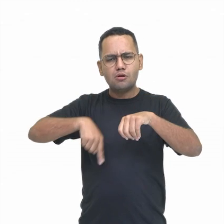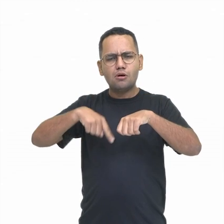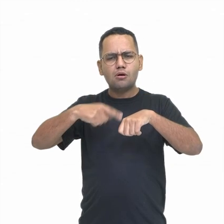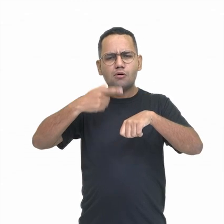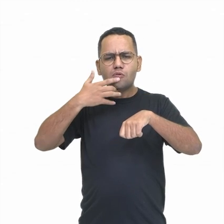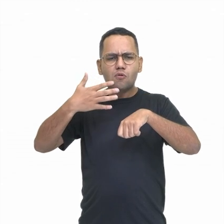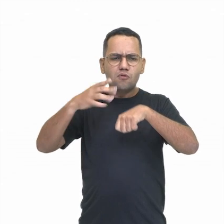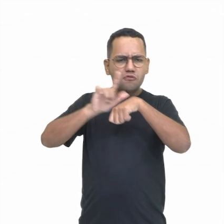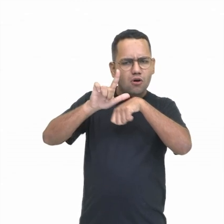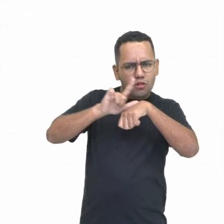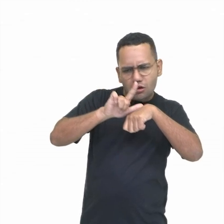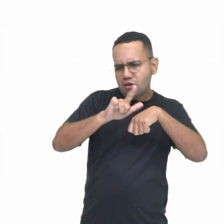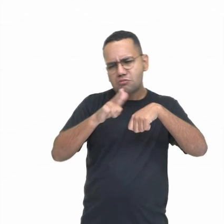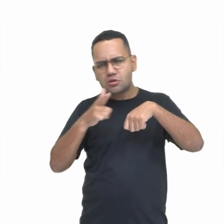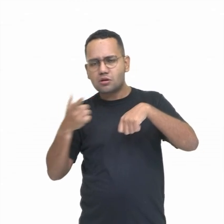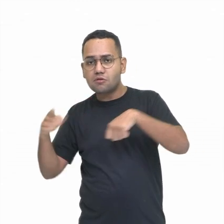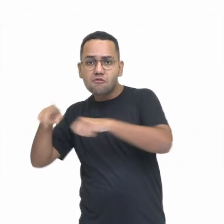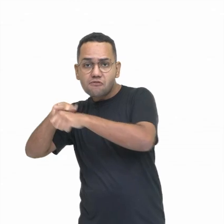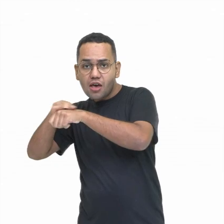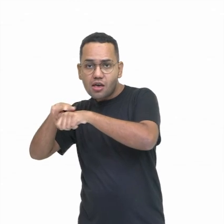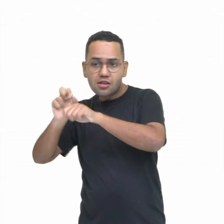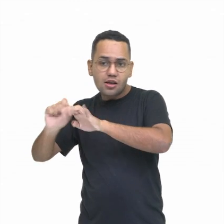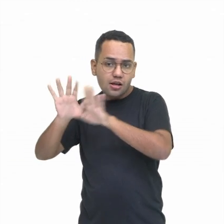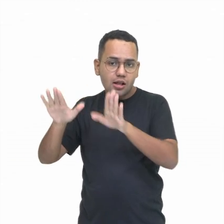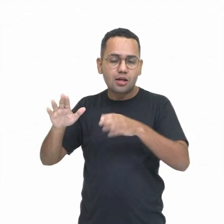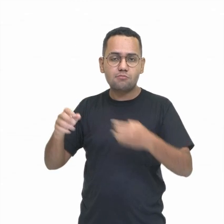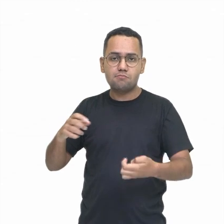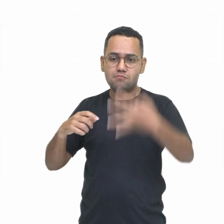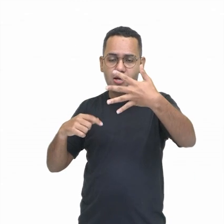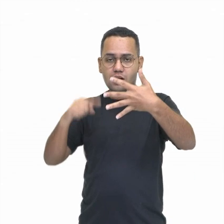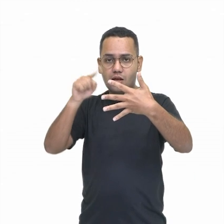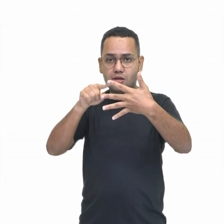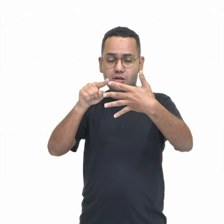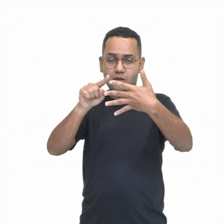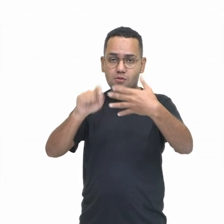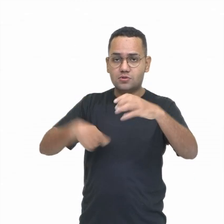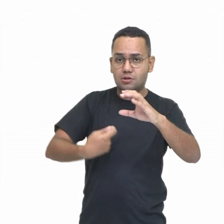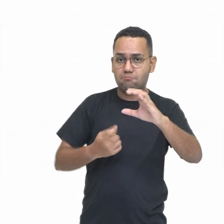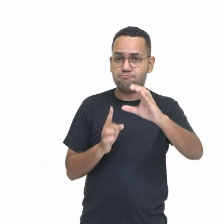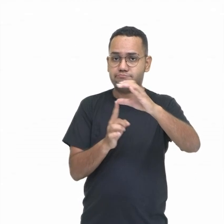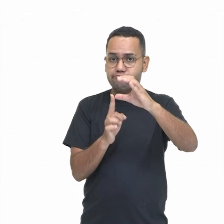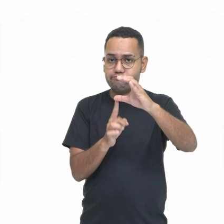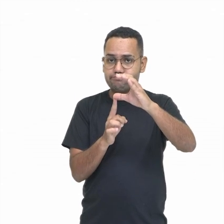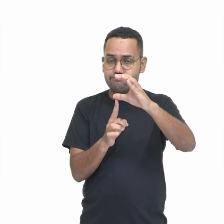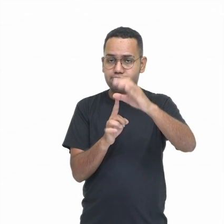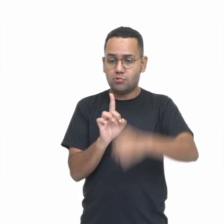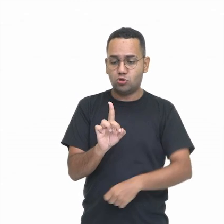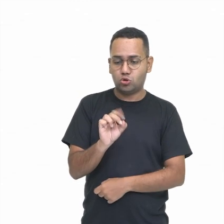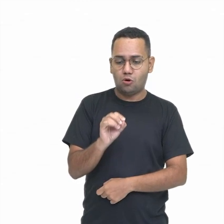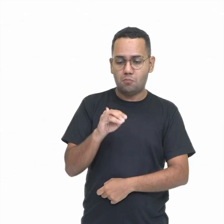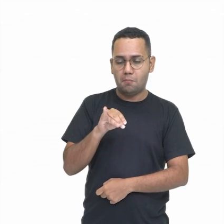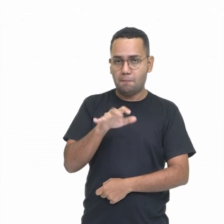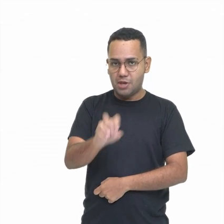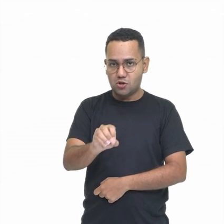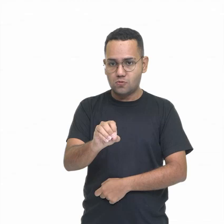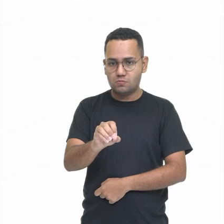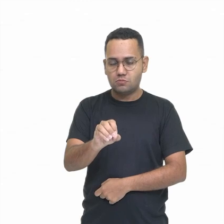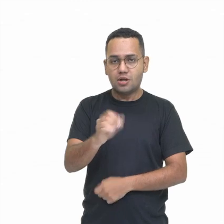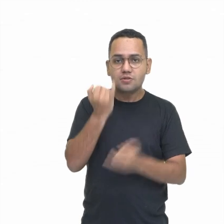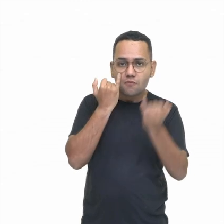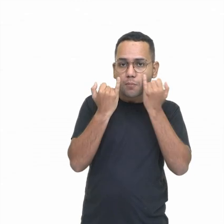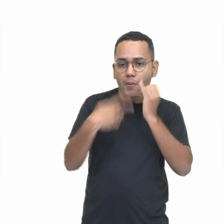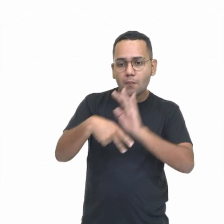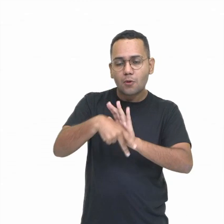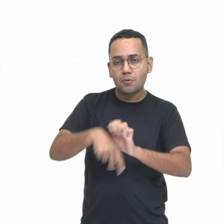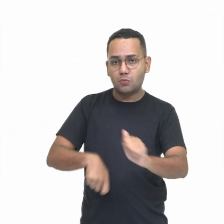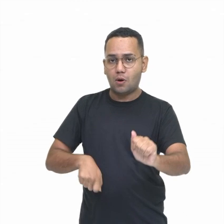2 nós chamamos aí de domínio né chamamos de domínio da função a reunião de todos os elementos de